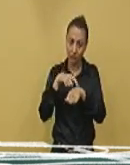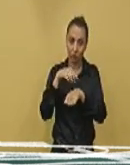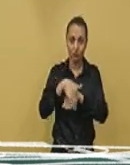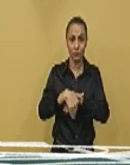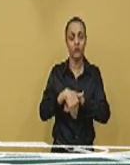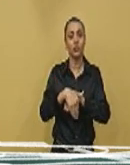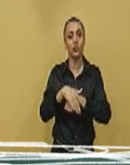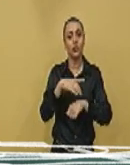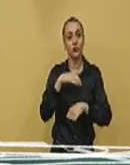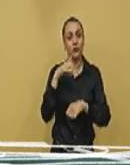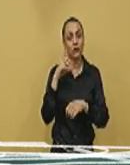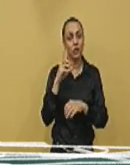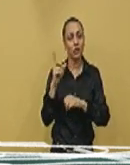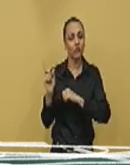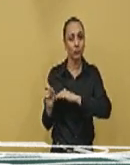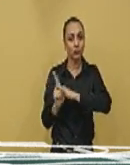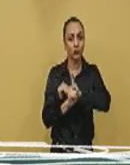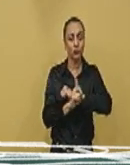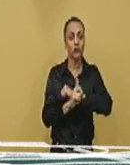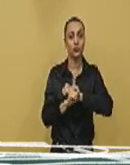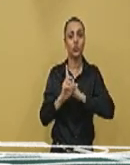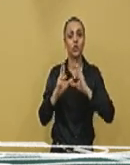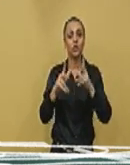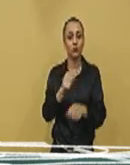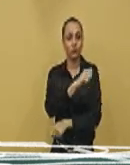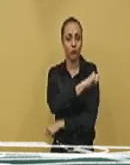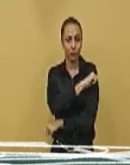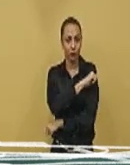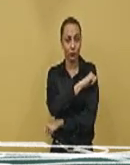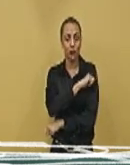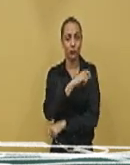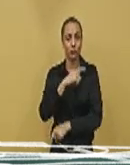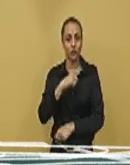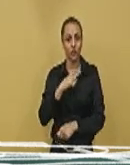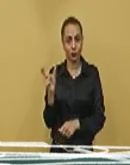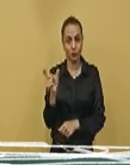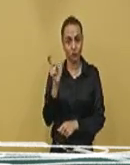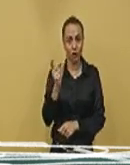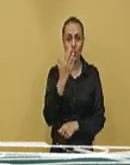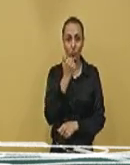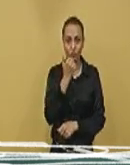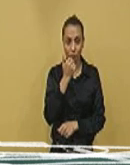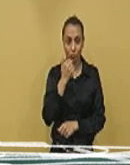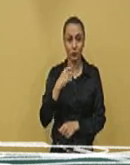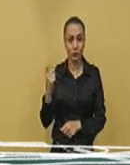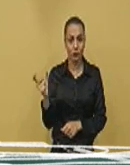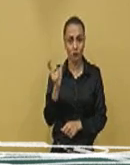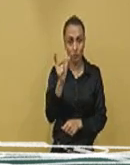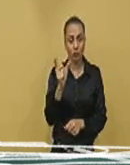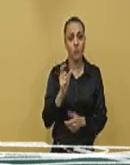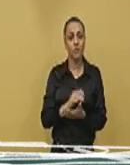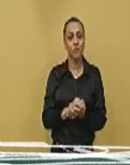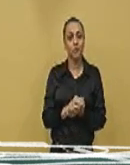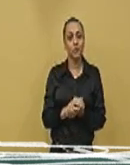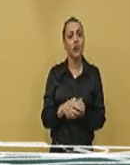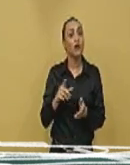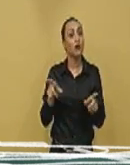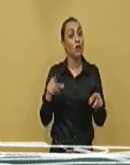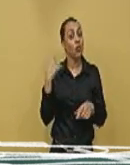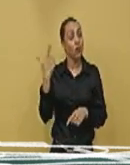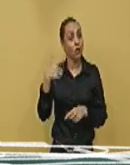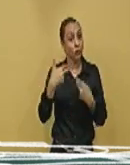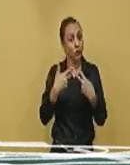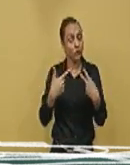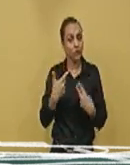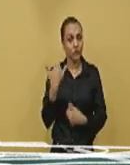ter esse atendimento, que os alunos podem utilizar até seu ticket de alimentação. A outra coisa que é bastante importante, que foi sempre